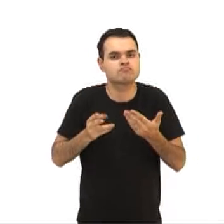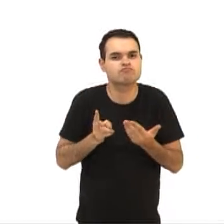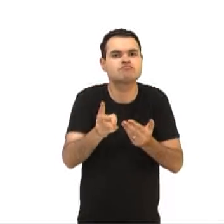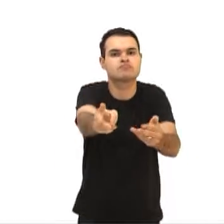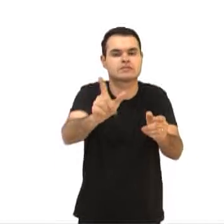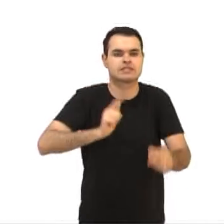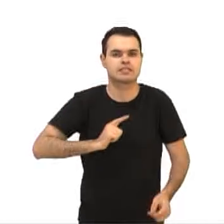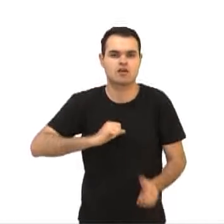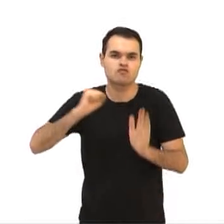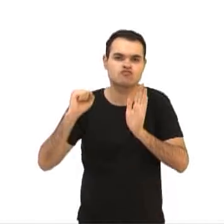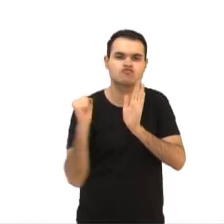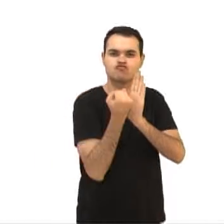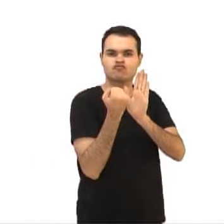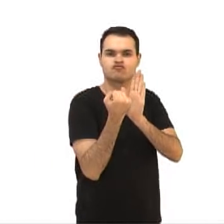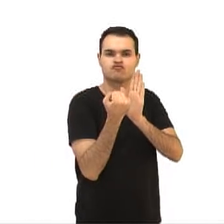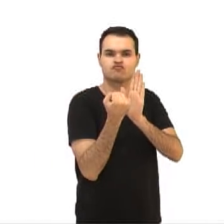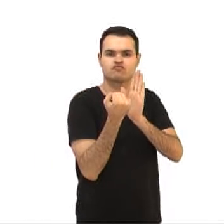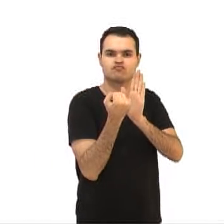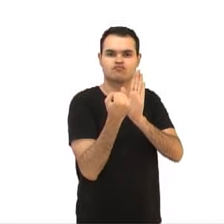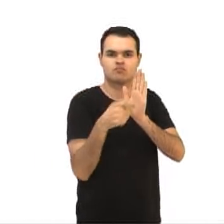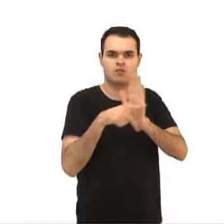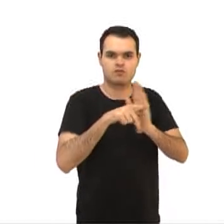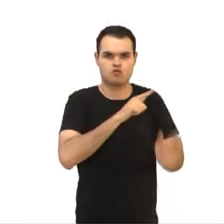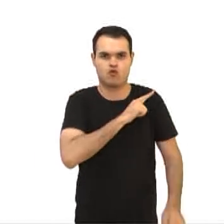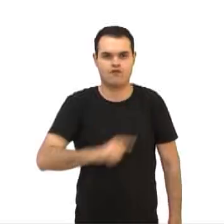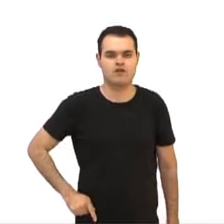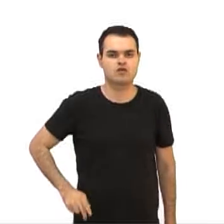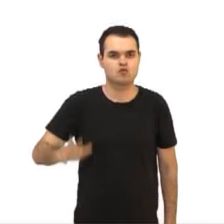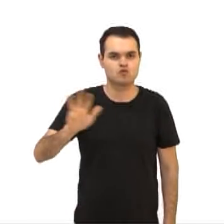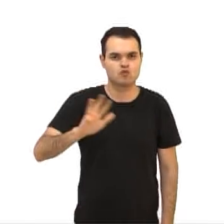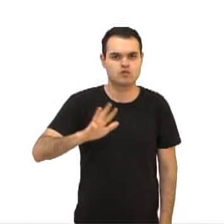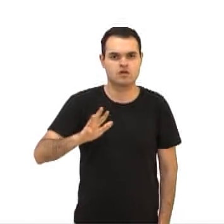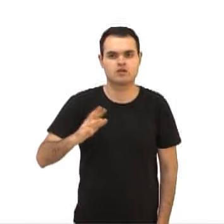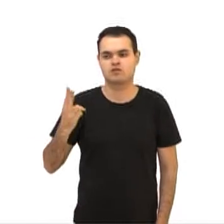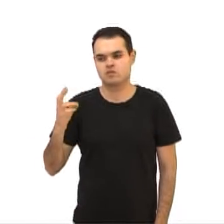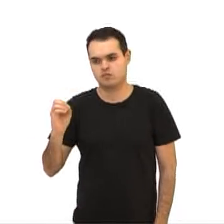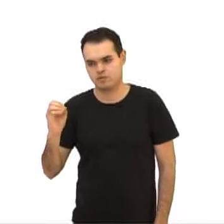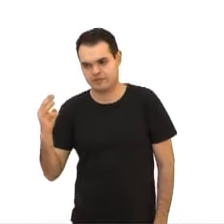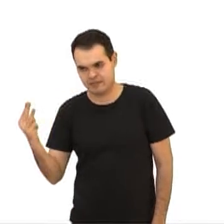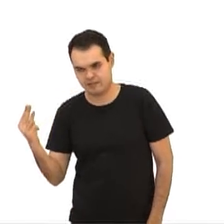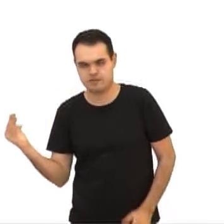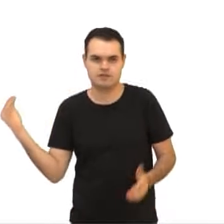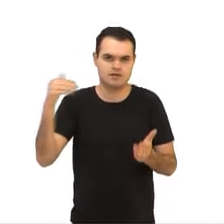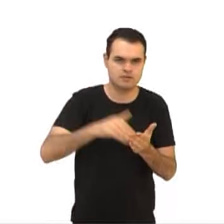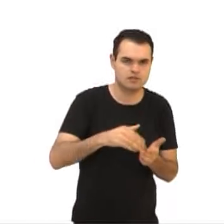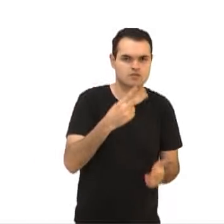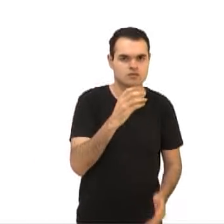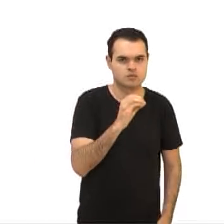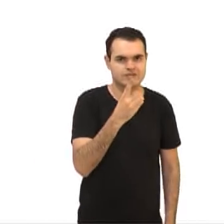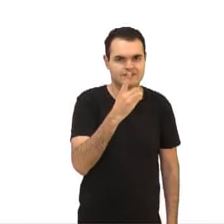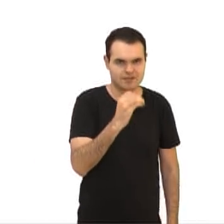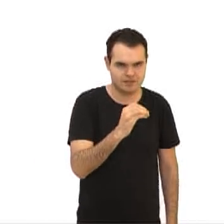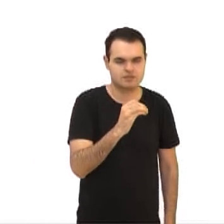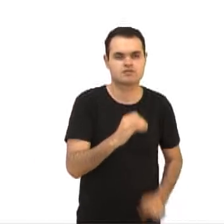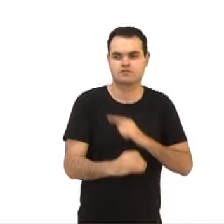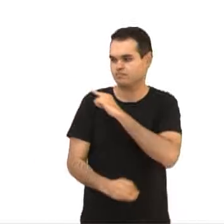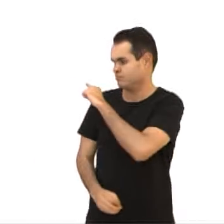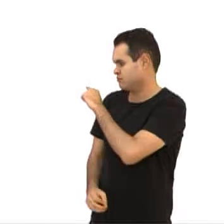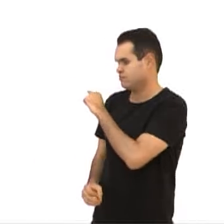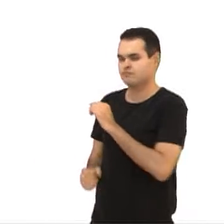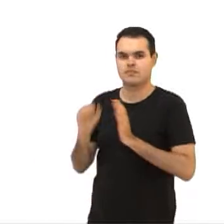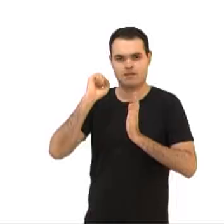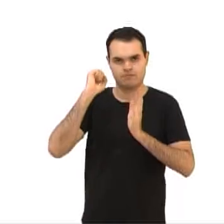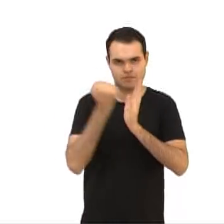símbolo a logomarca do governo Lula entre 2003 e 2010, a logomarca aqui, e